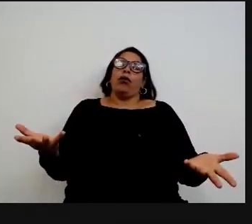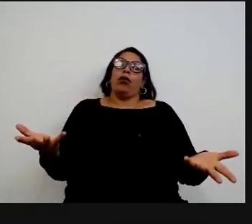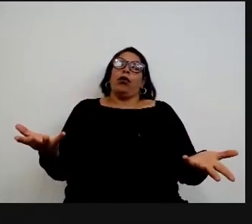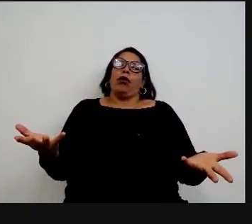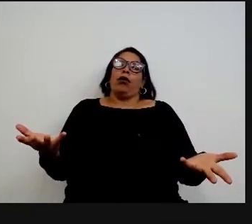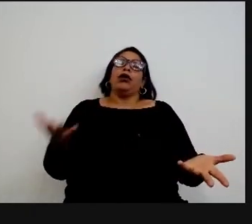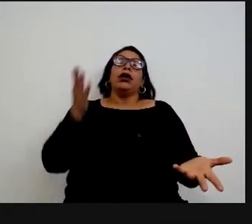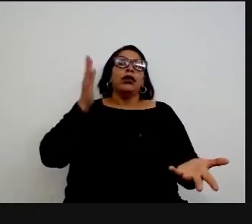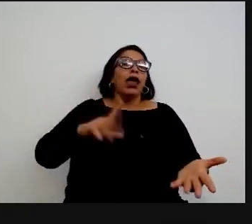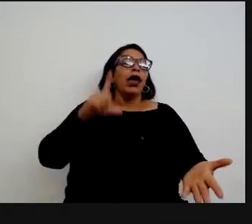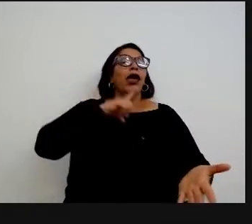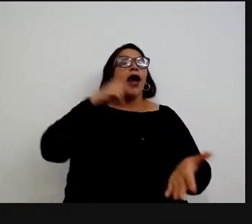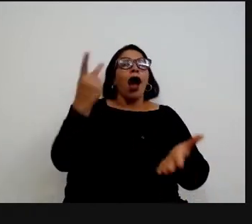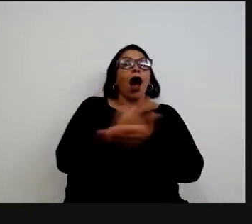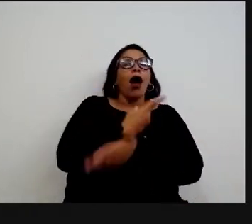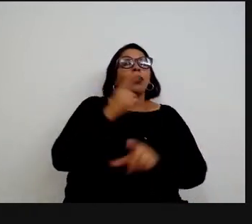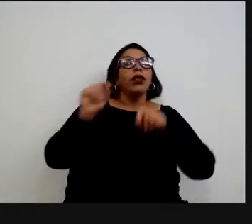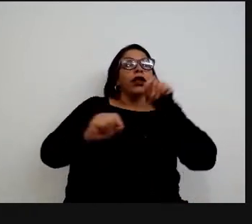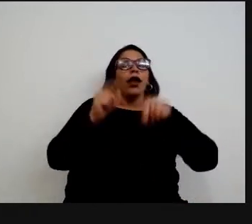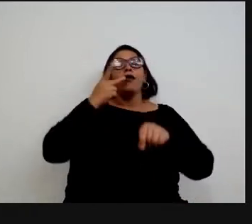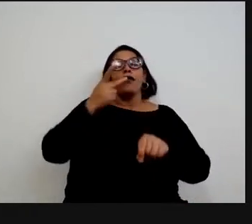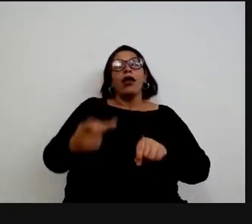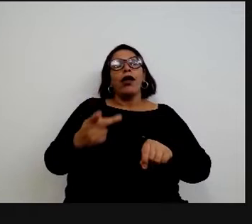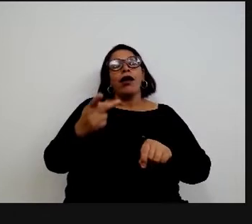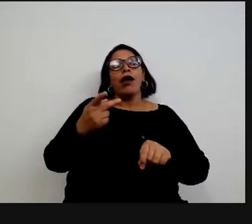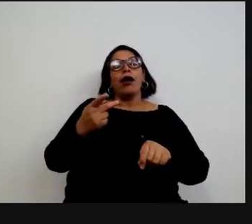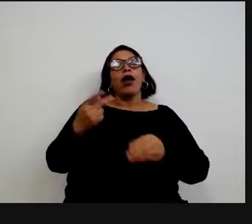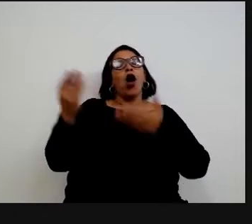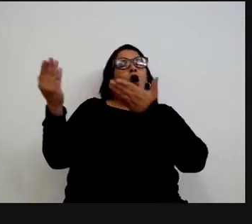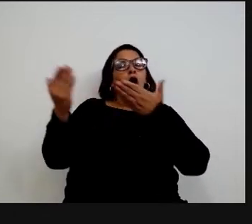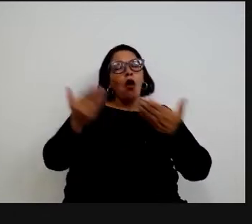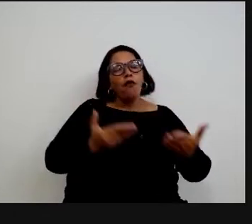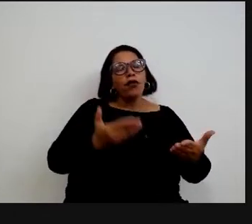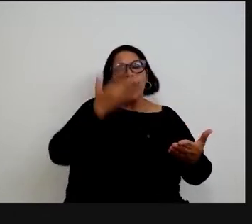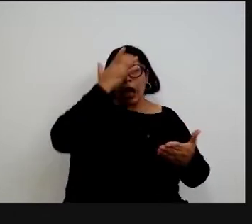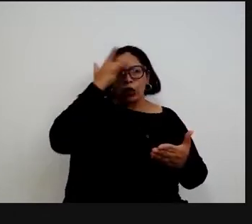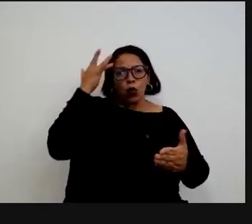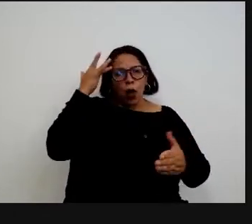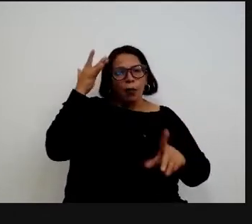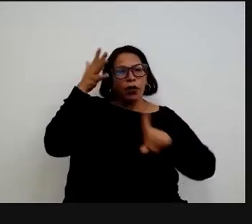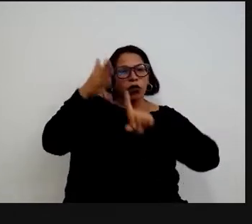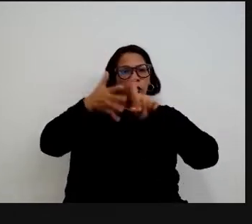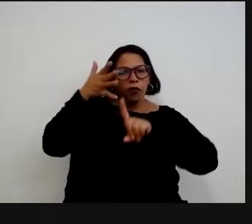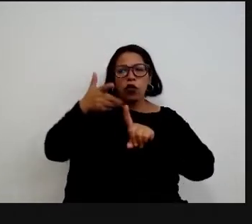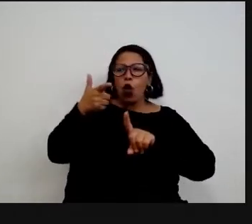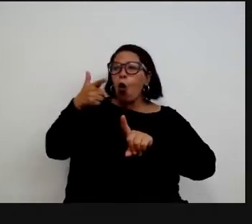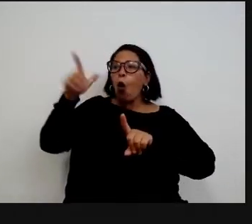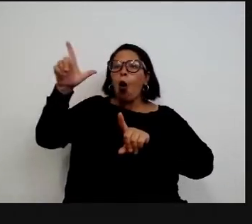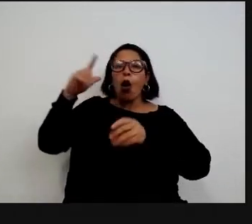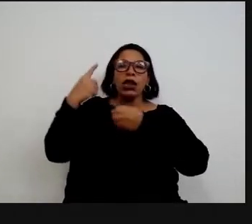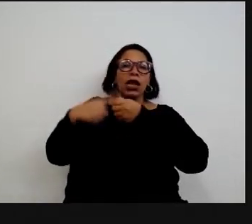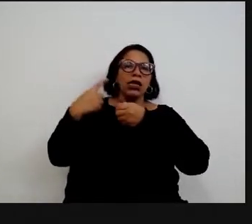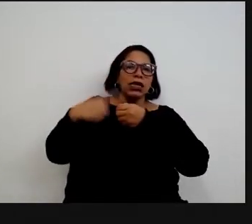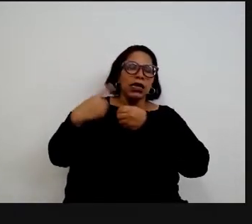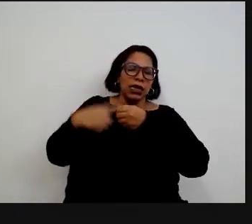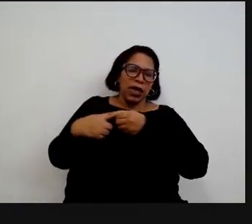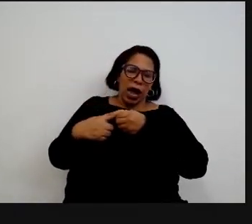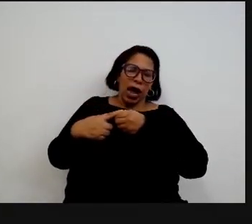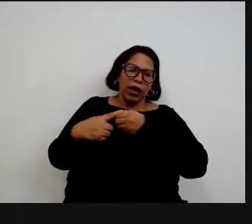tem acontecido coisas, por exemplo, de eu ter um professor convidado, o professor está em outro município, outra